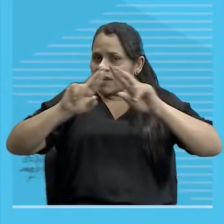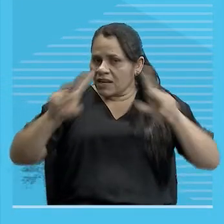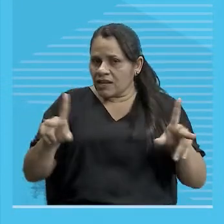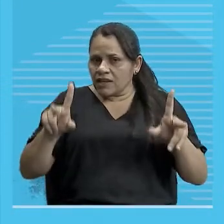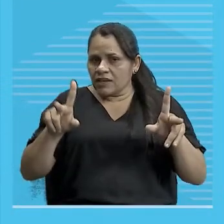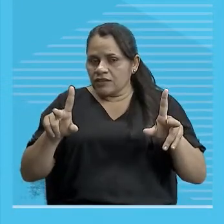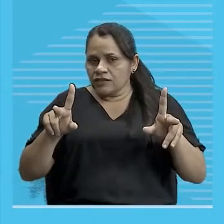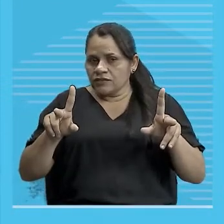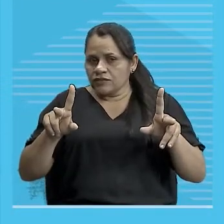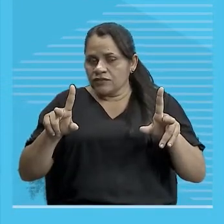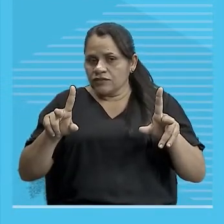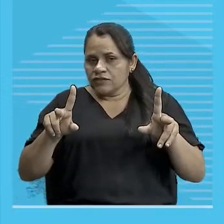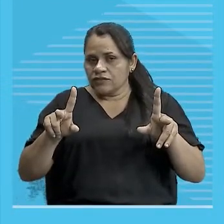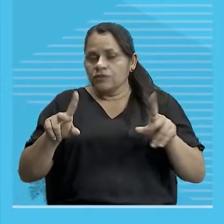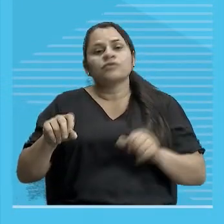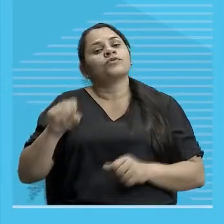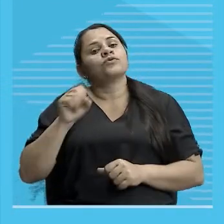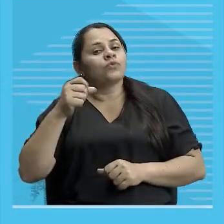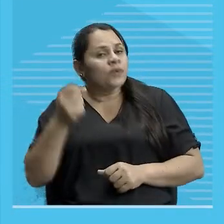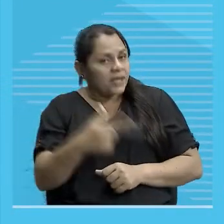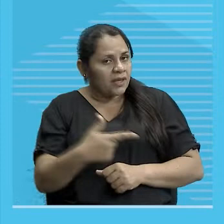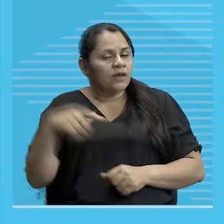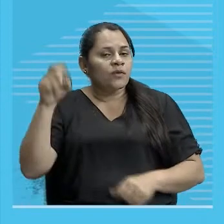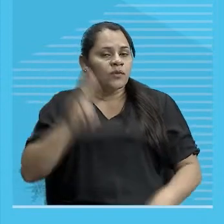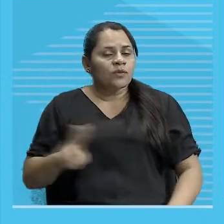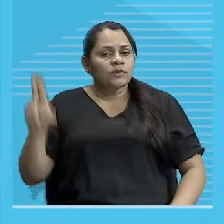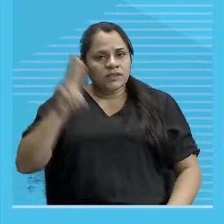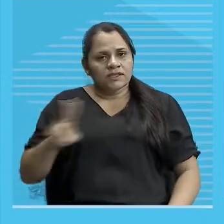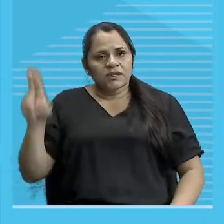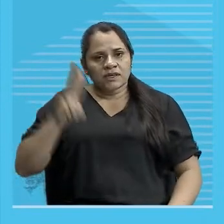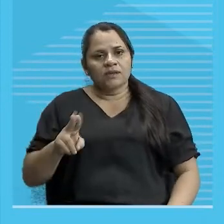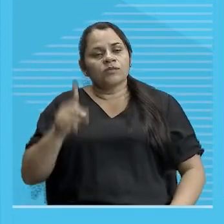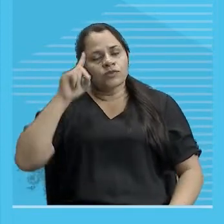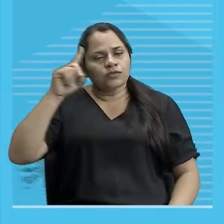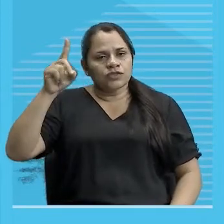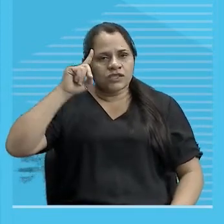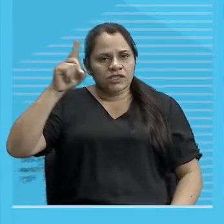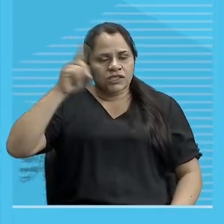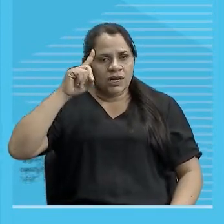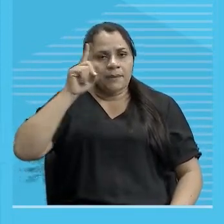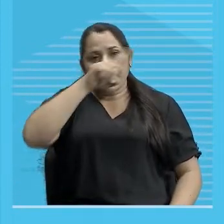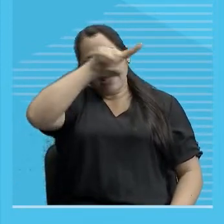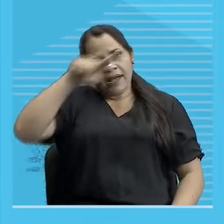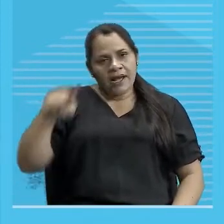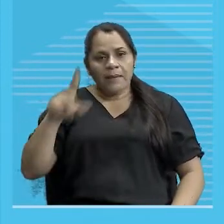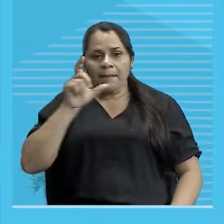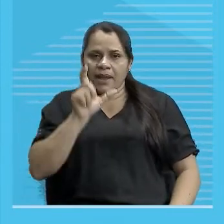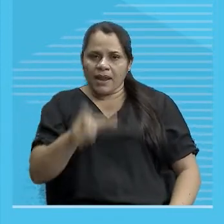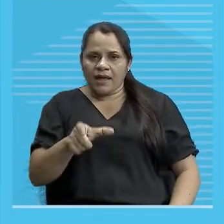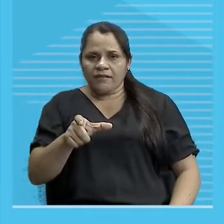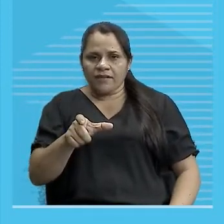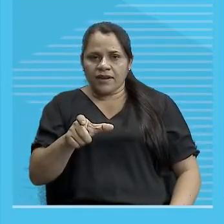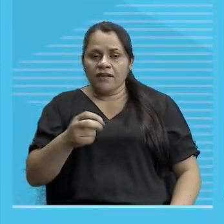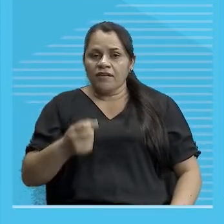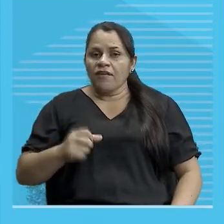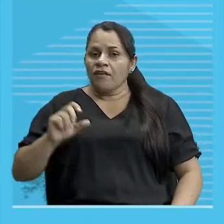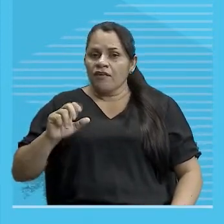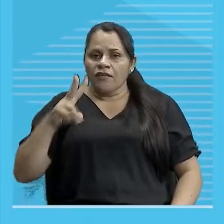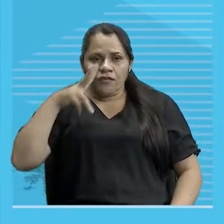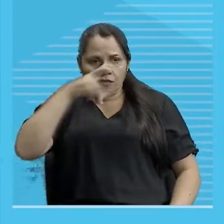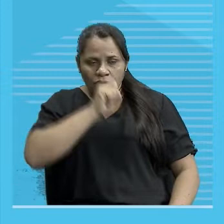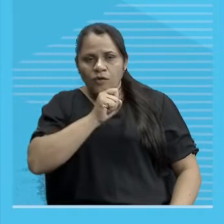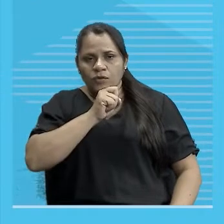nós vemos mais no dia a dia, marcando a sílaba tônica das palavras, a vogal tônica de timbre aberto,